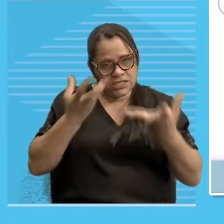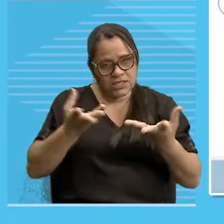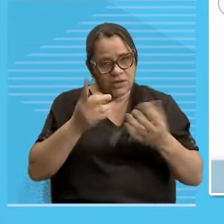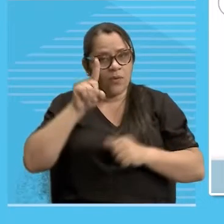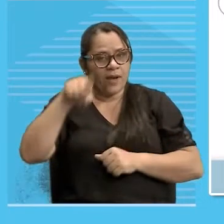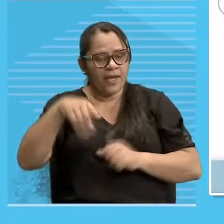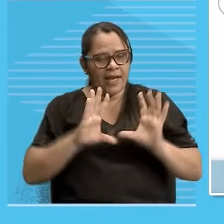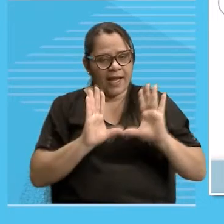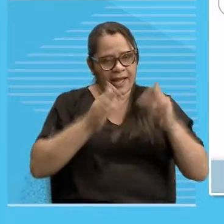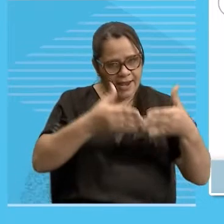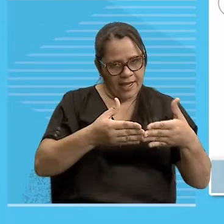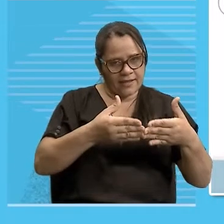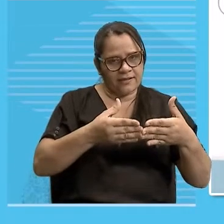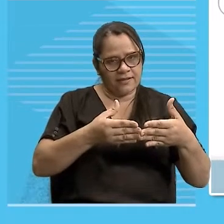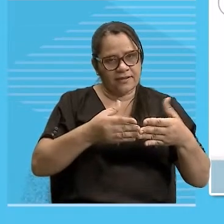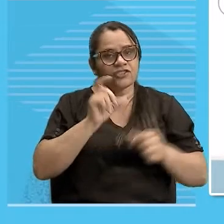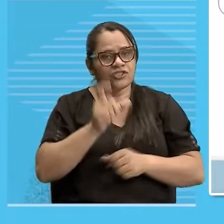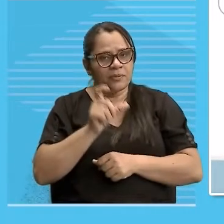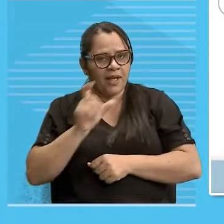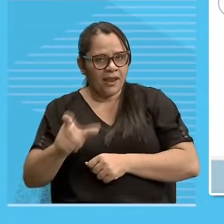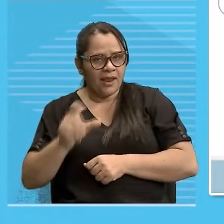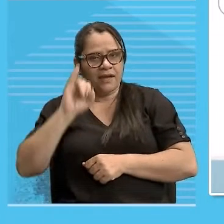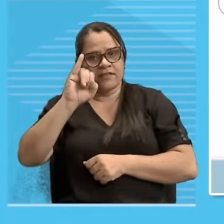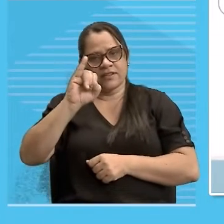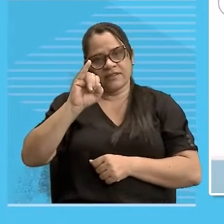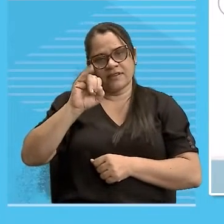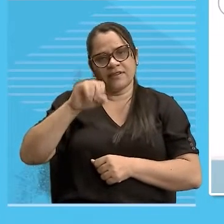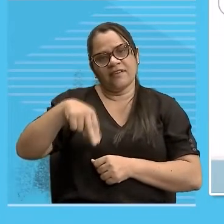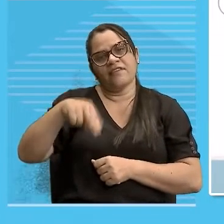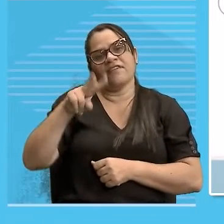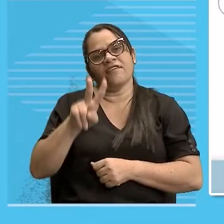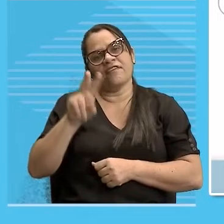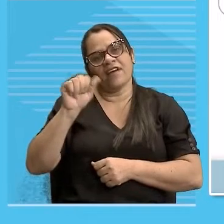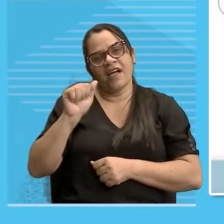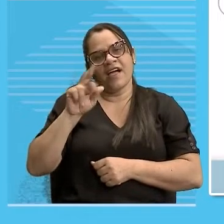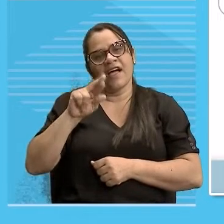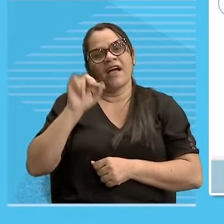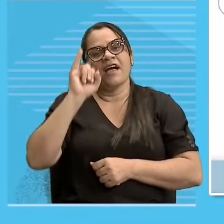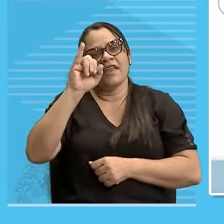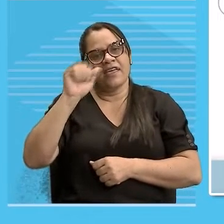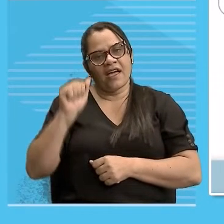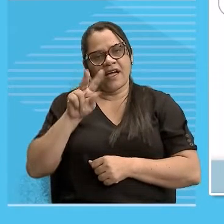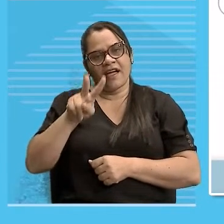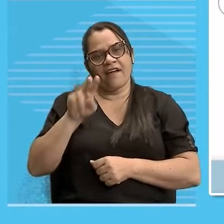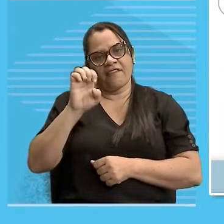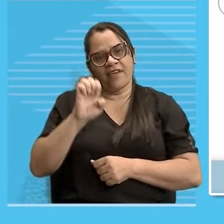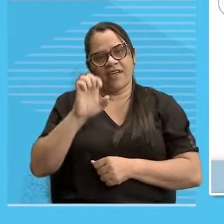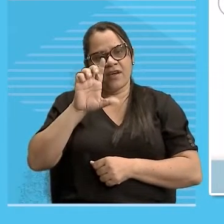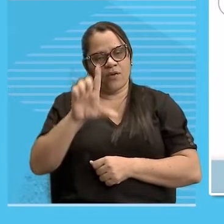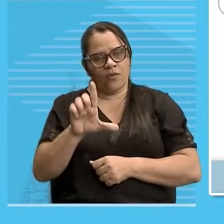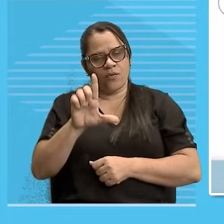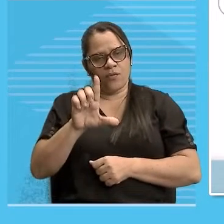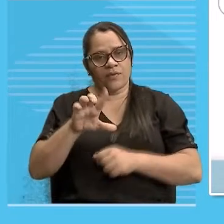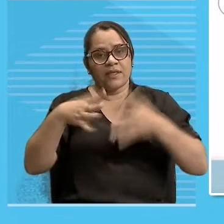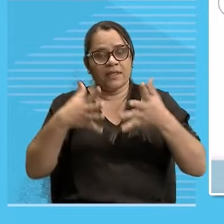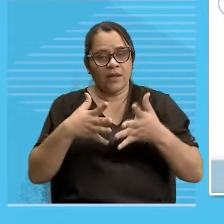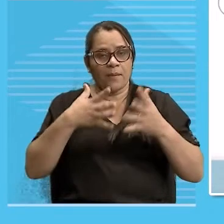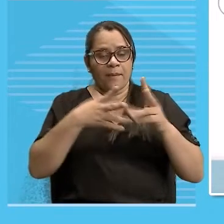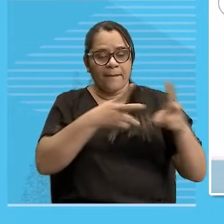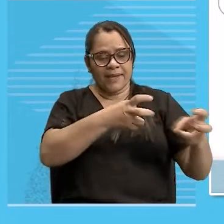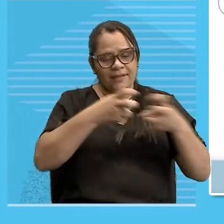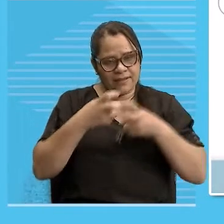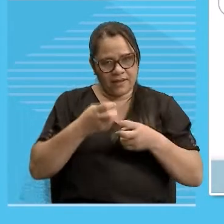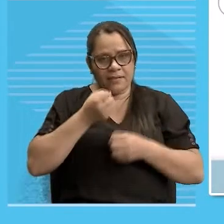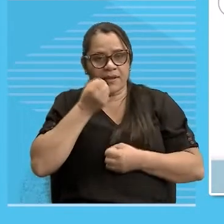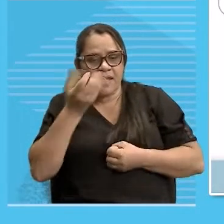palavra invariável, porque ela não apresenta alteração de forma. Perceba que a interjeição, ah, é uma